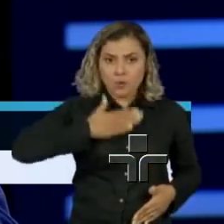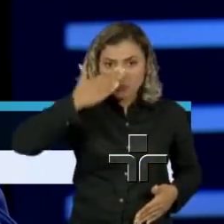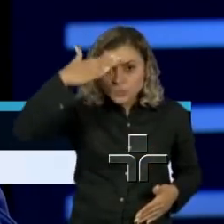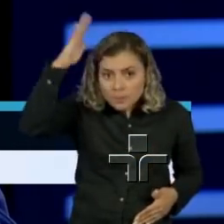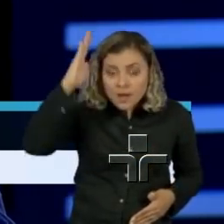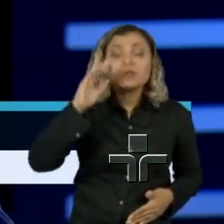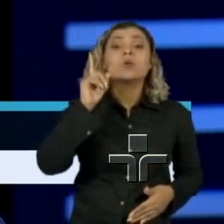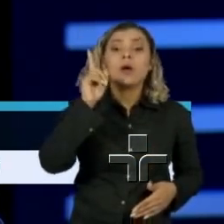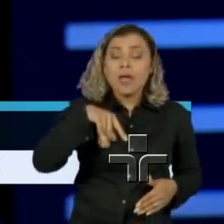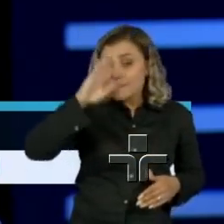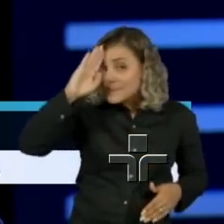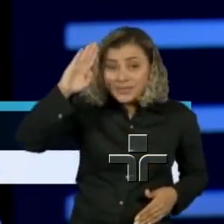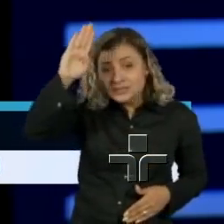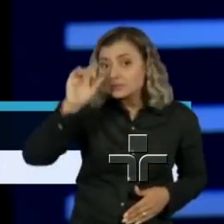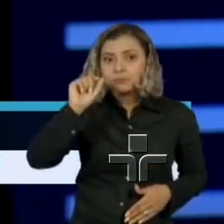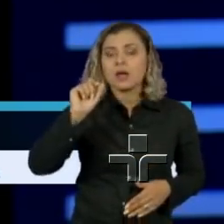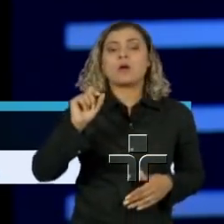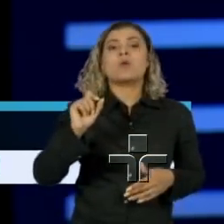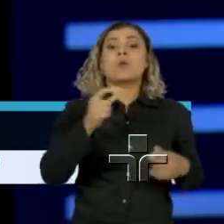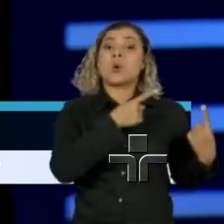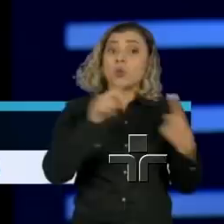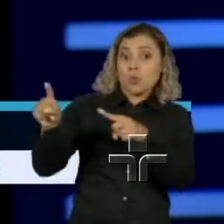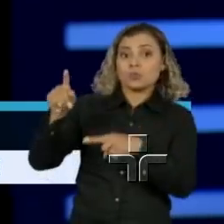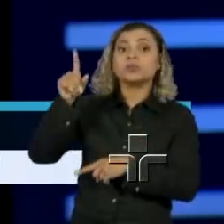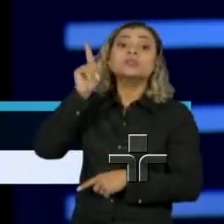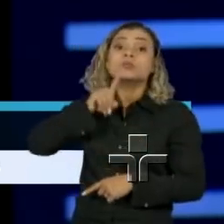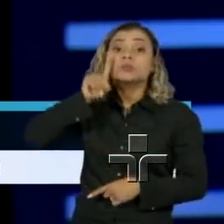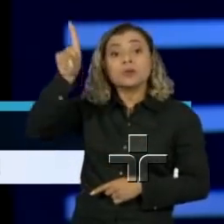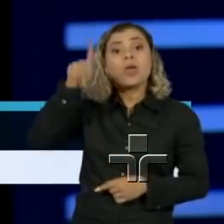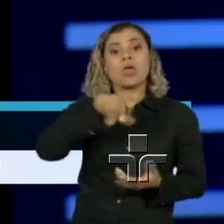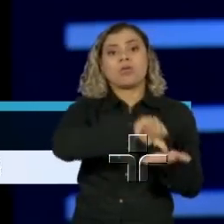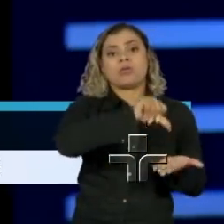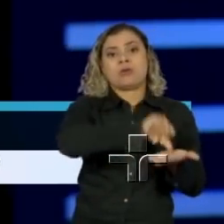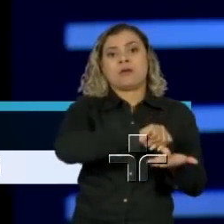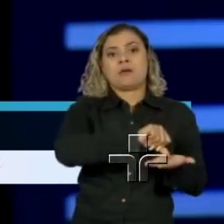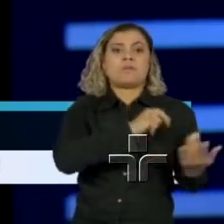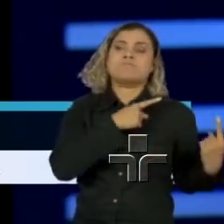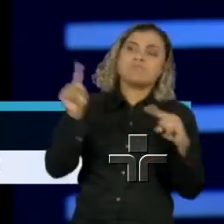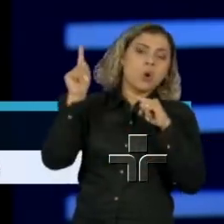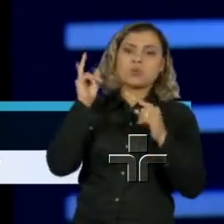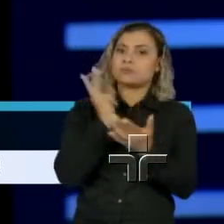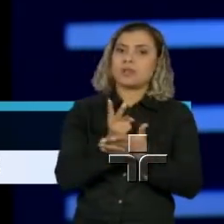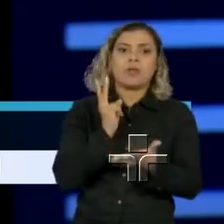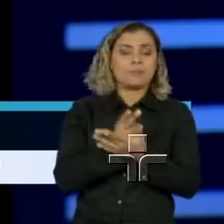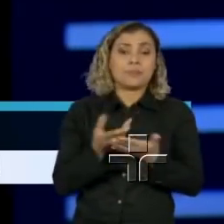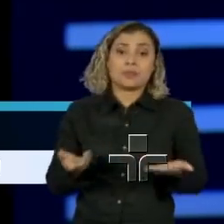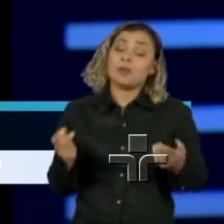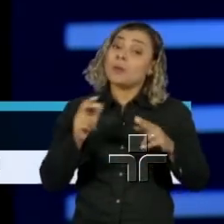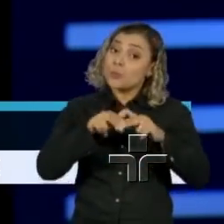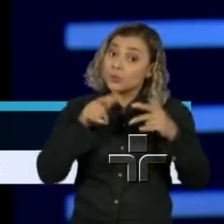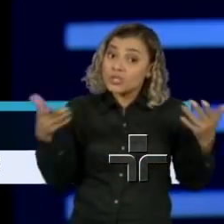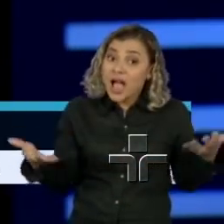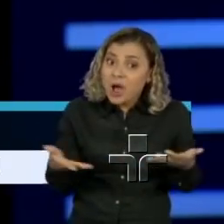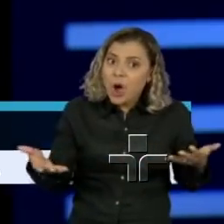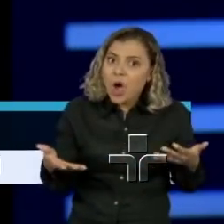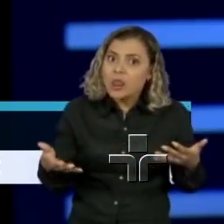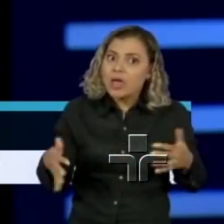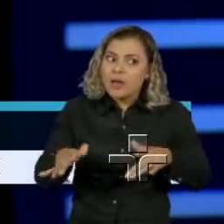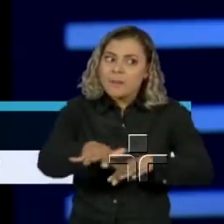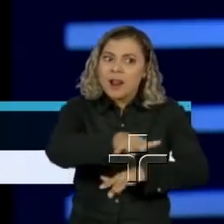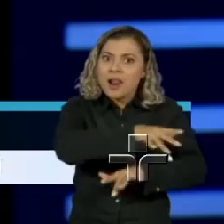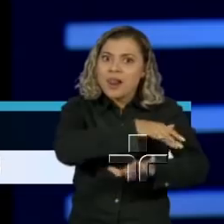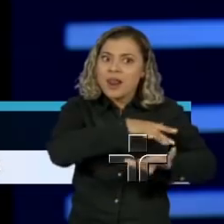a nação que se antepõe aos Estados Unidos da região é o Irã. Sendo assim, a possibilidade disso se estender no tempo